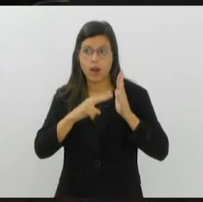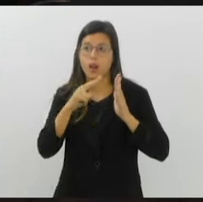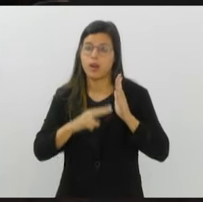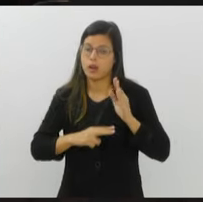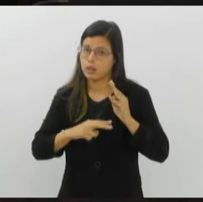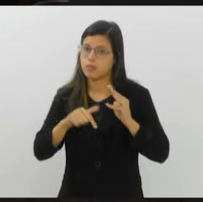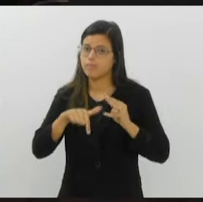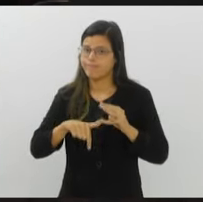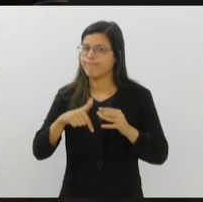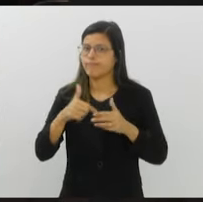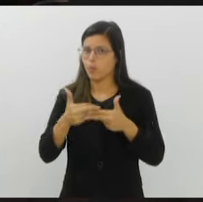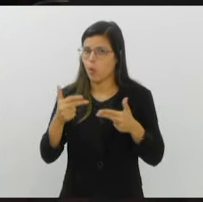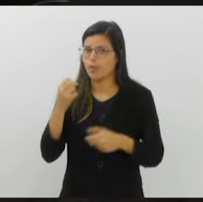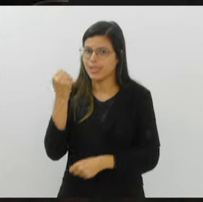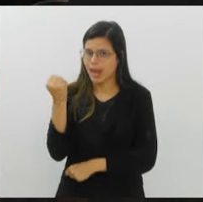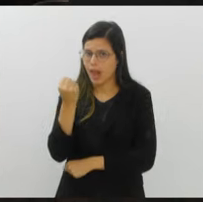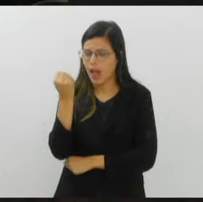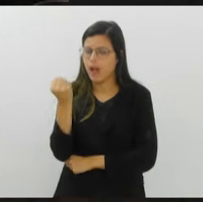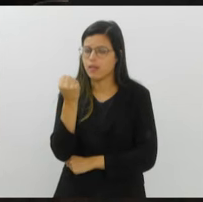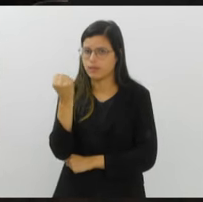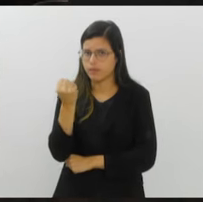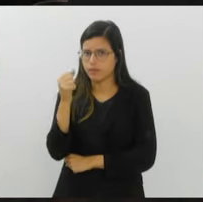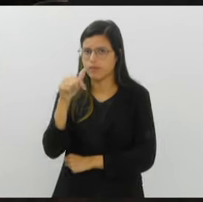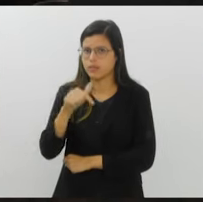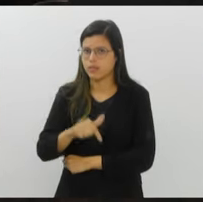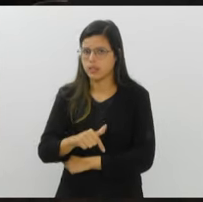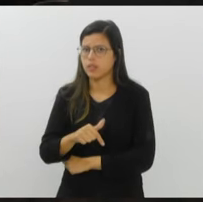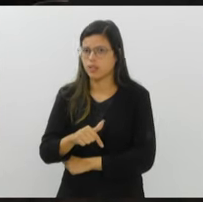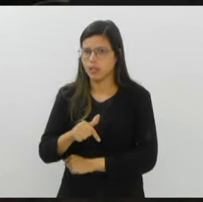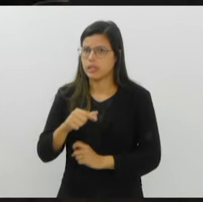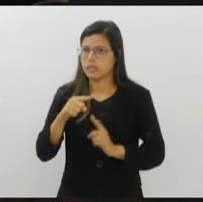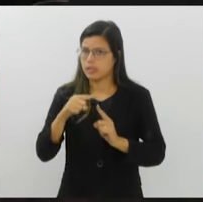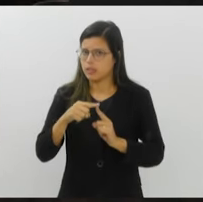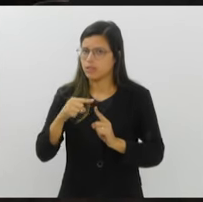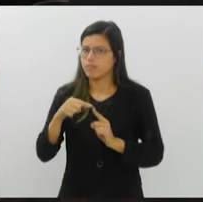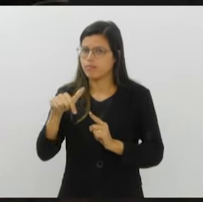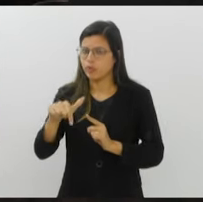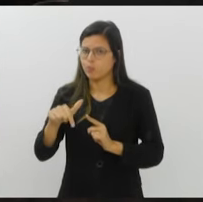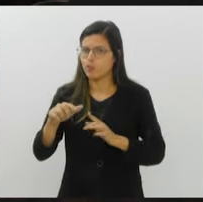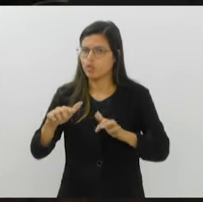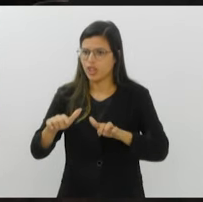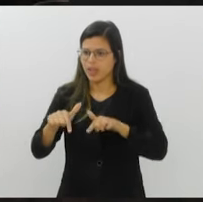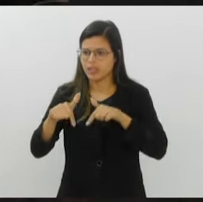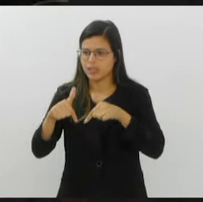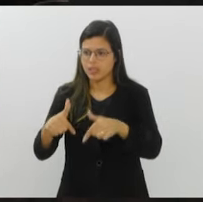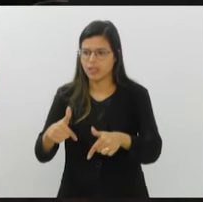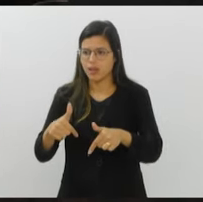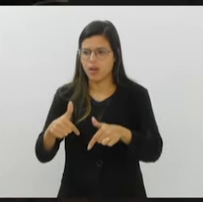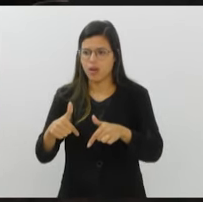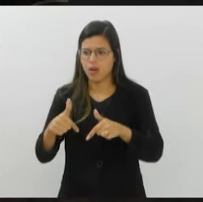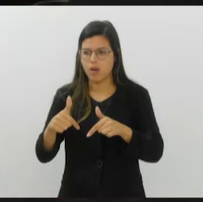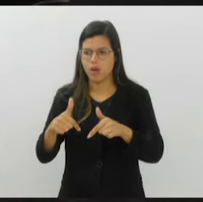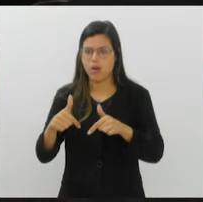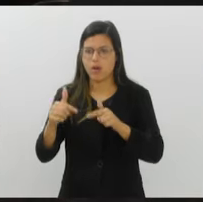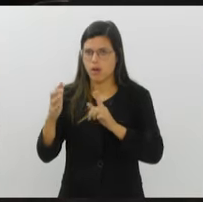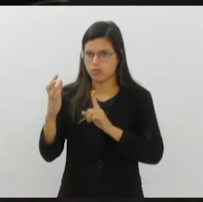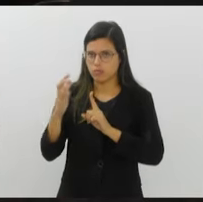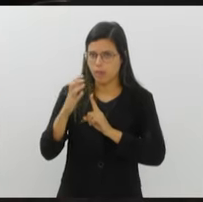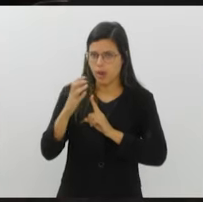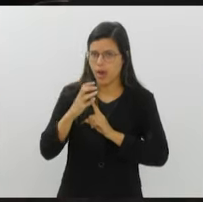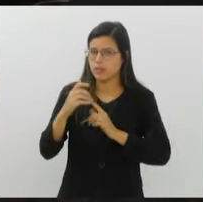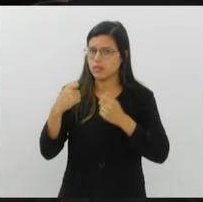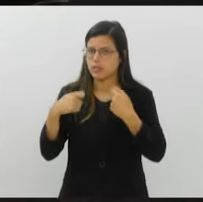muito grave. Esse tipo de ameaça, a gente vai ter que, enquanto casa, poder legislativo, tomar